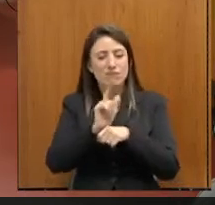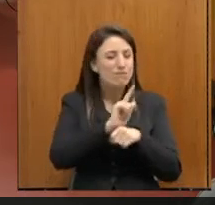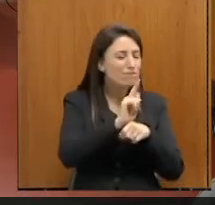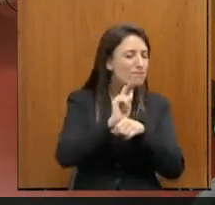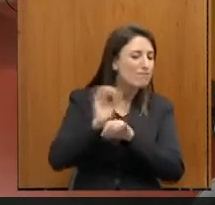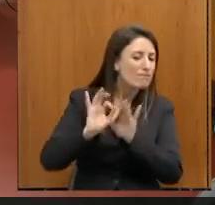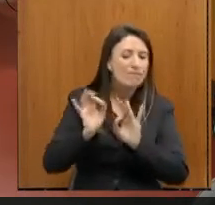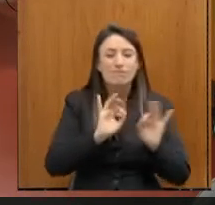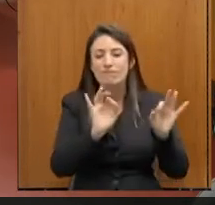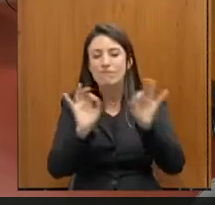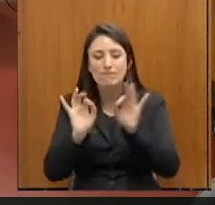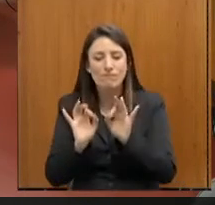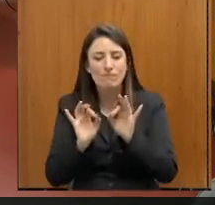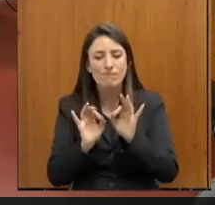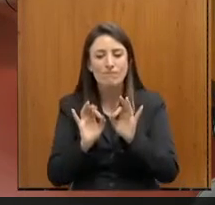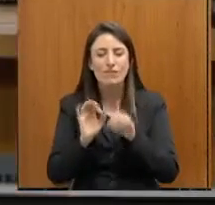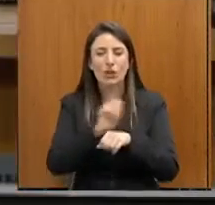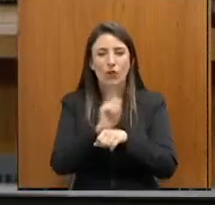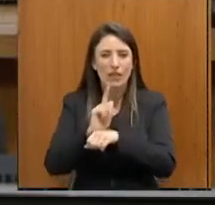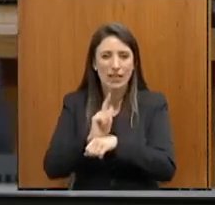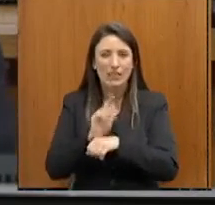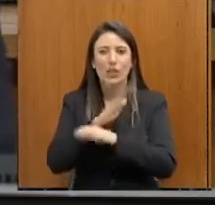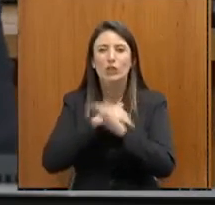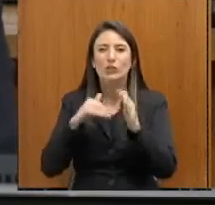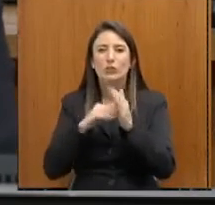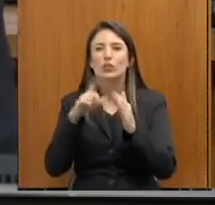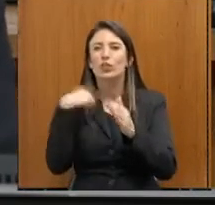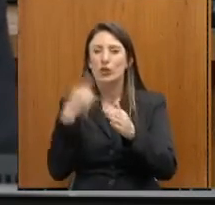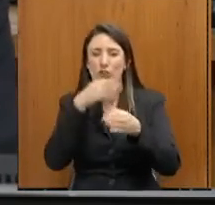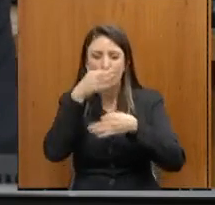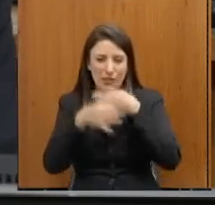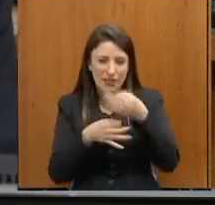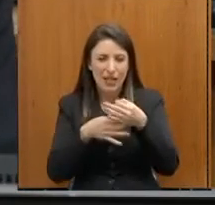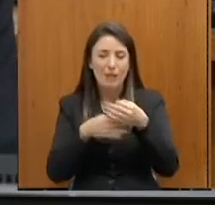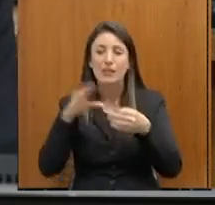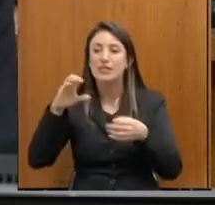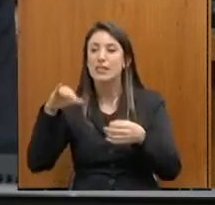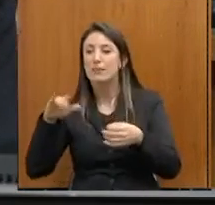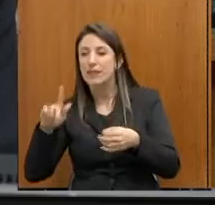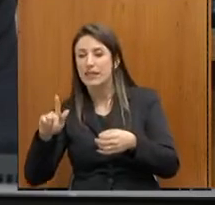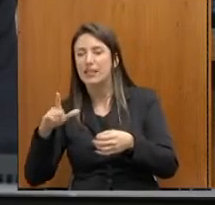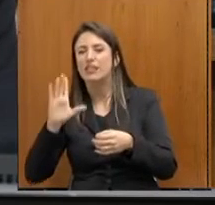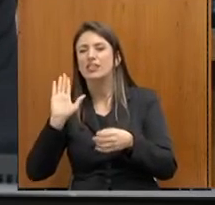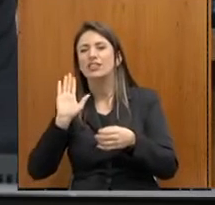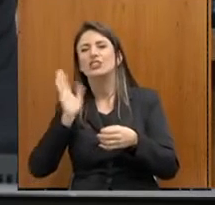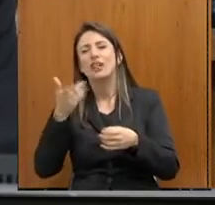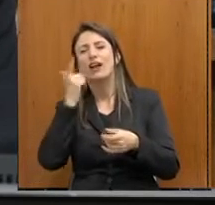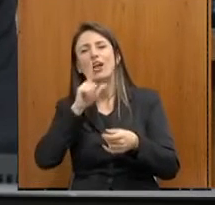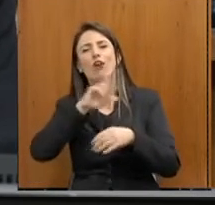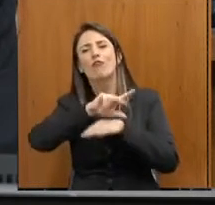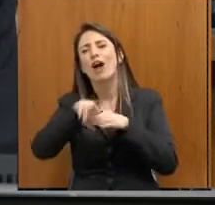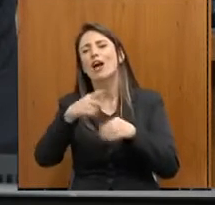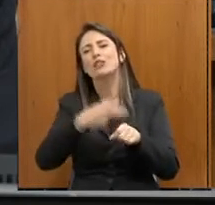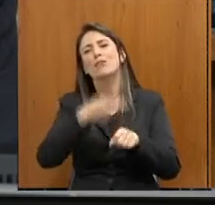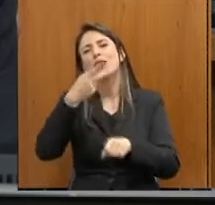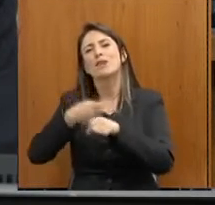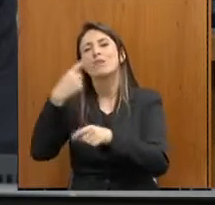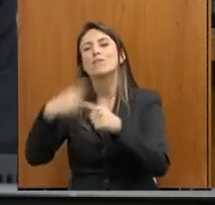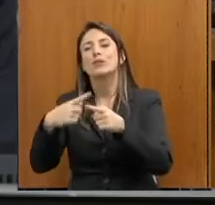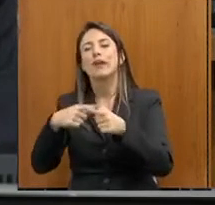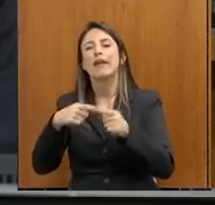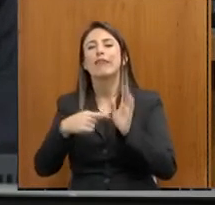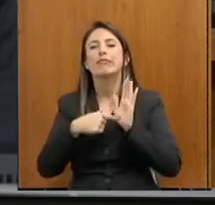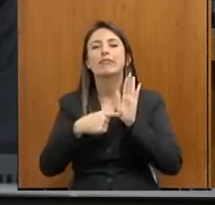a gente também comentou a Cemig tem prêmios de máxima transparência das suas demonstrações contábeis